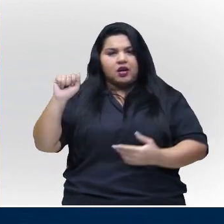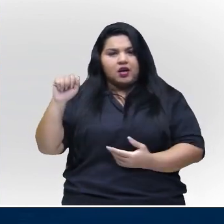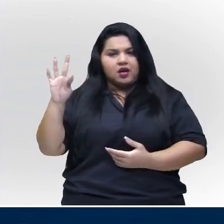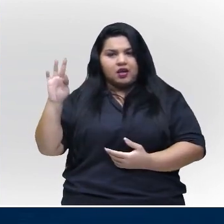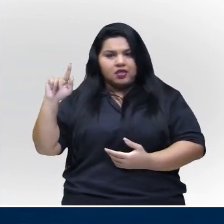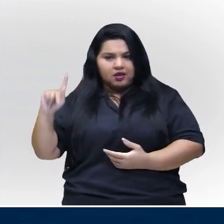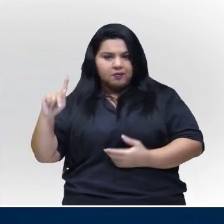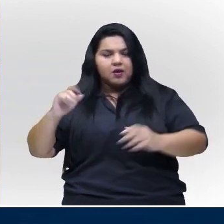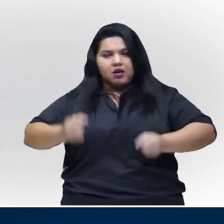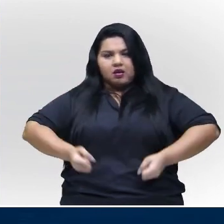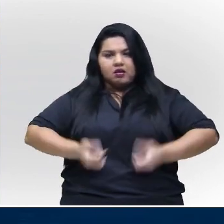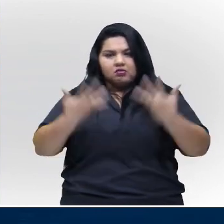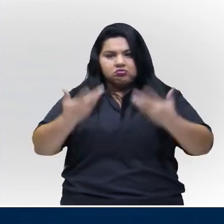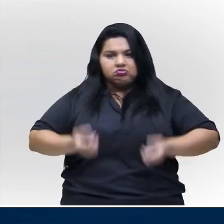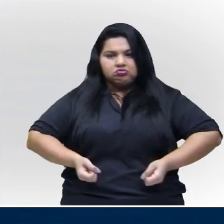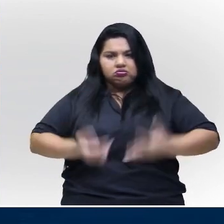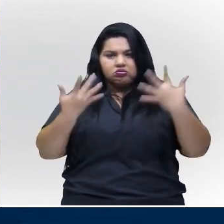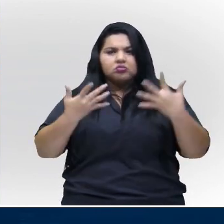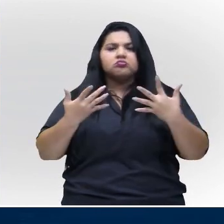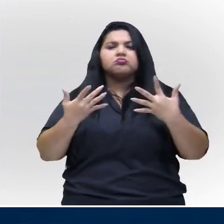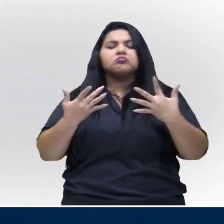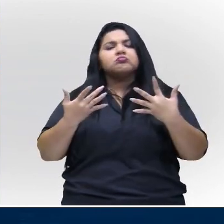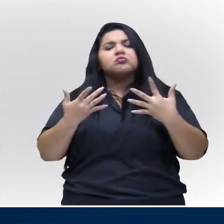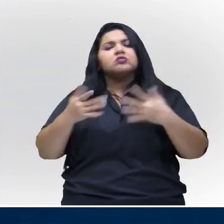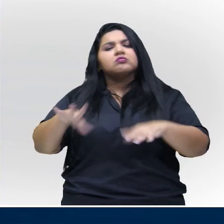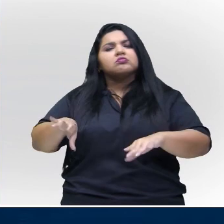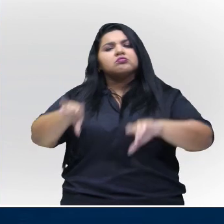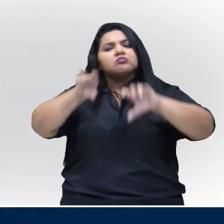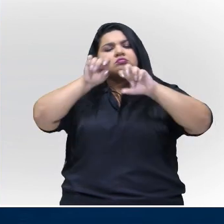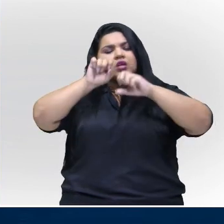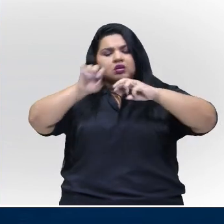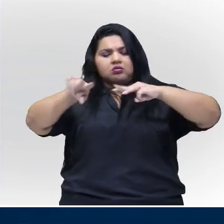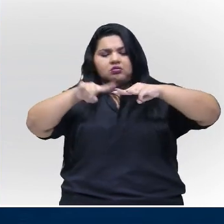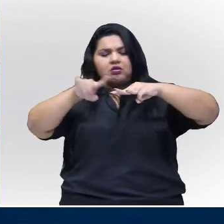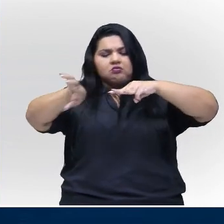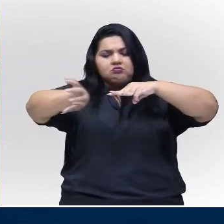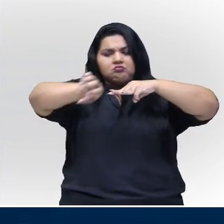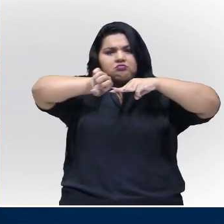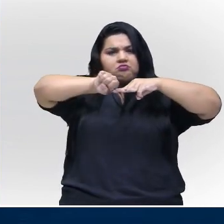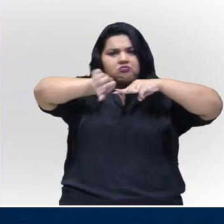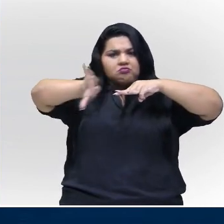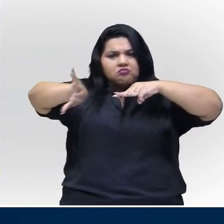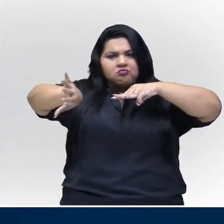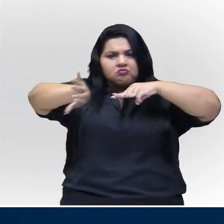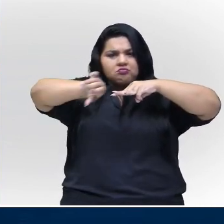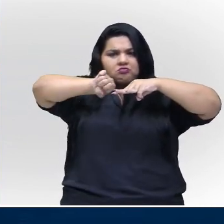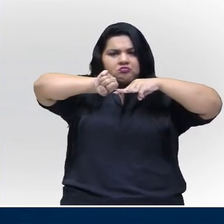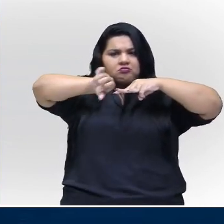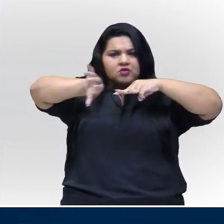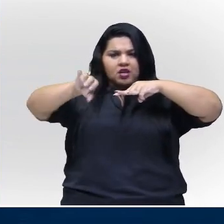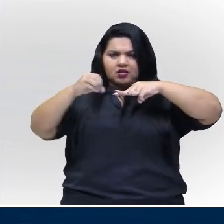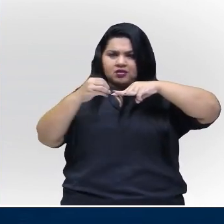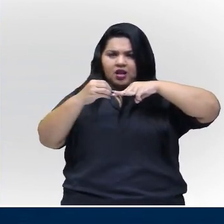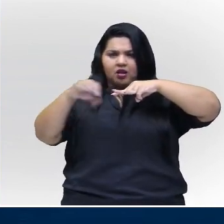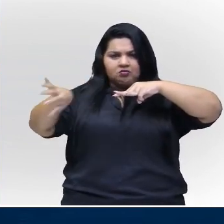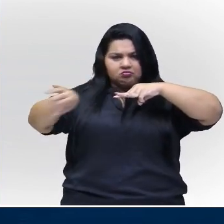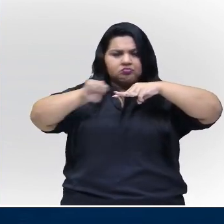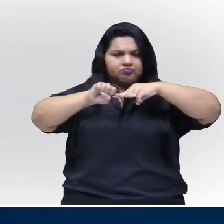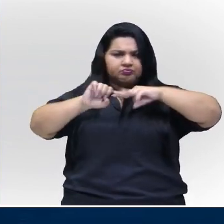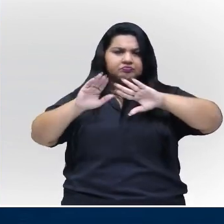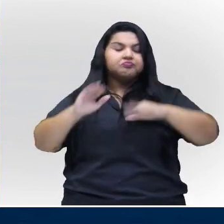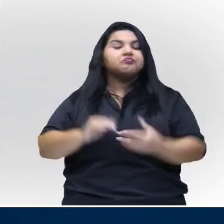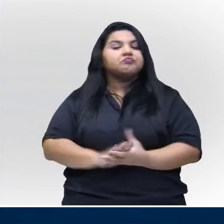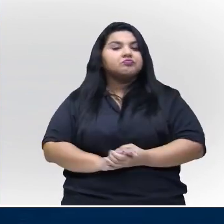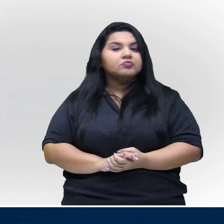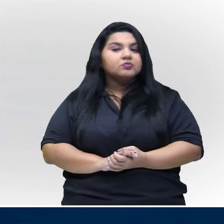de processos metabólicos, né? A chamada respiração celular, que a gente ainda vai também estudar com mais detalhes daqui para frente. Então, olha